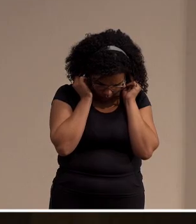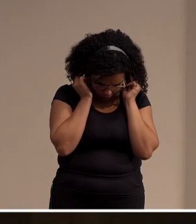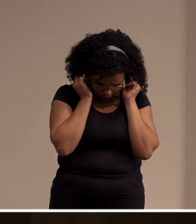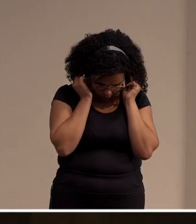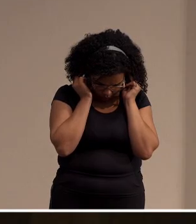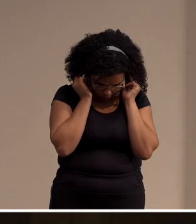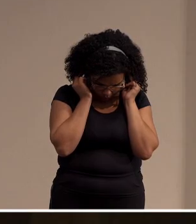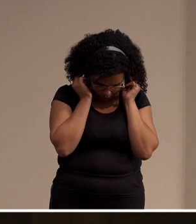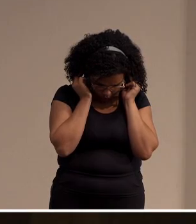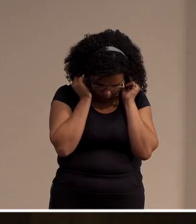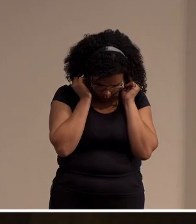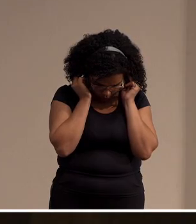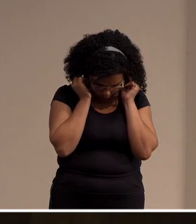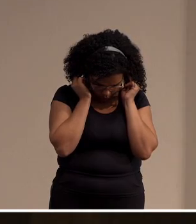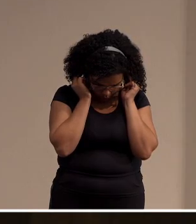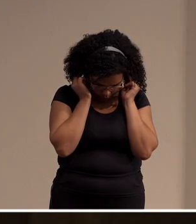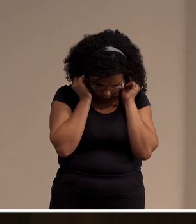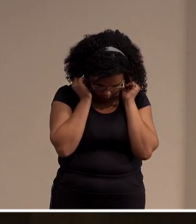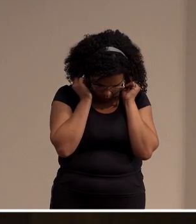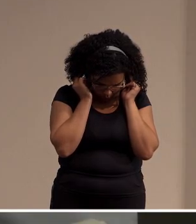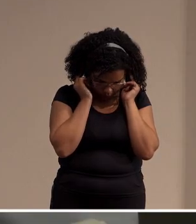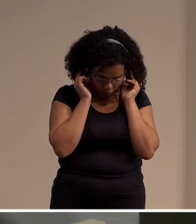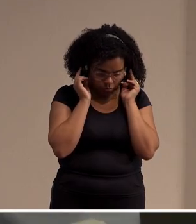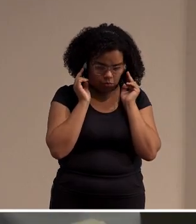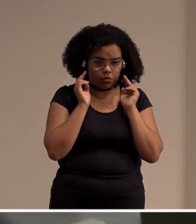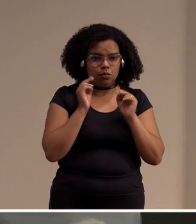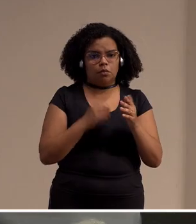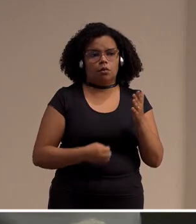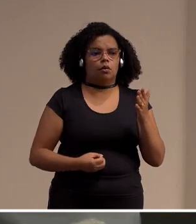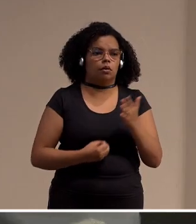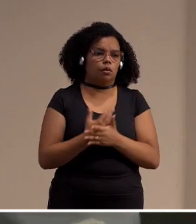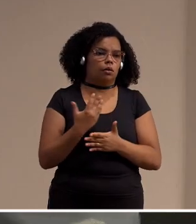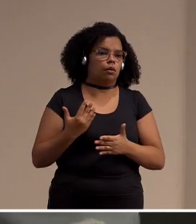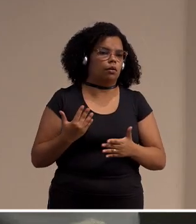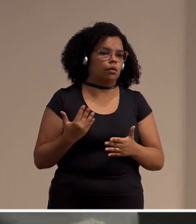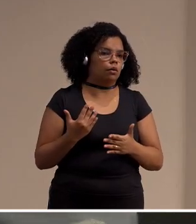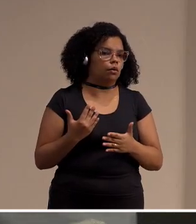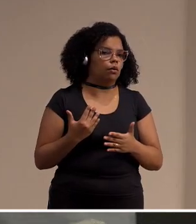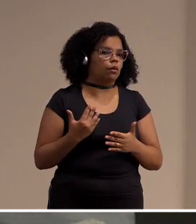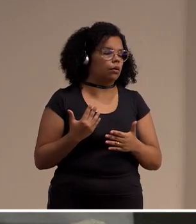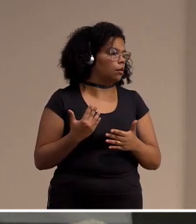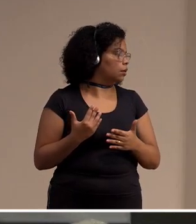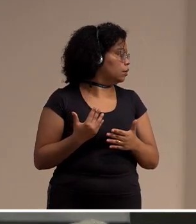na ficção científica, sei lá, né, no autor do Gulliver.